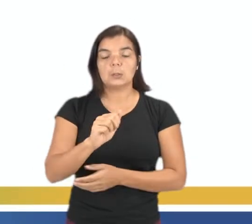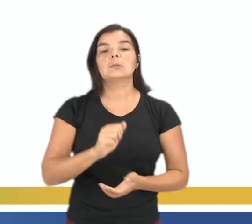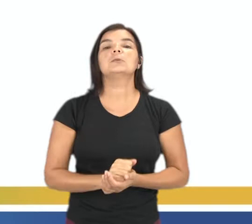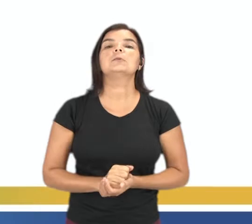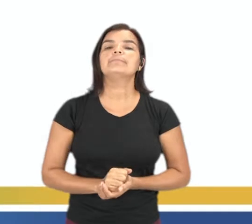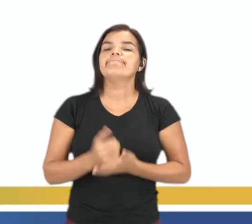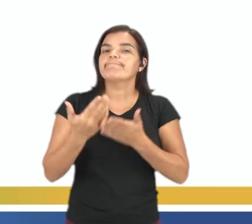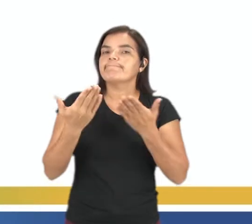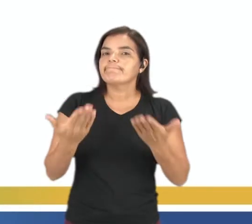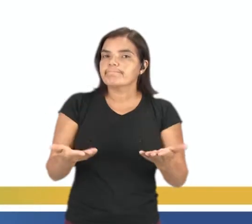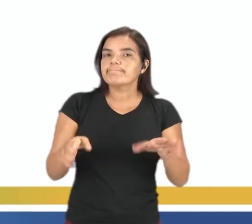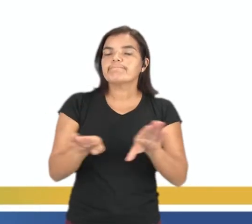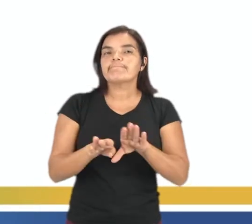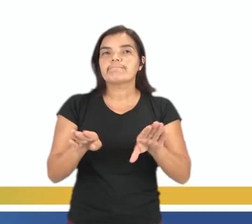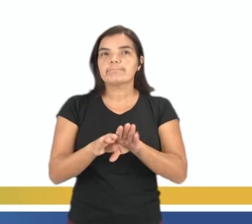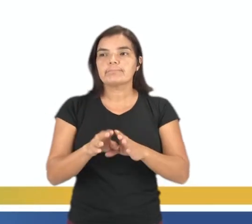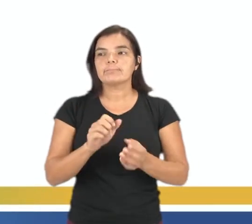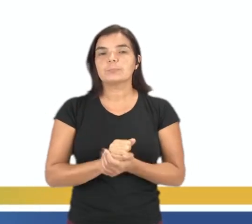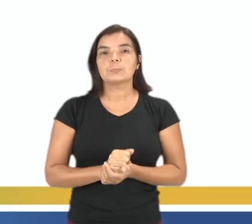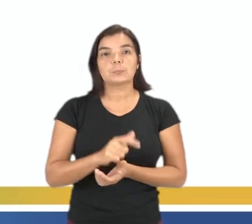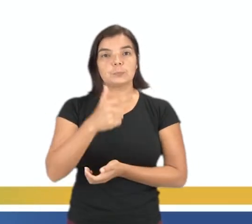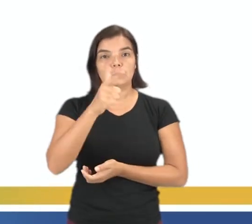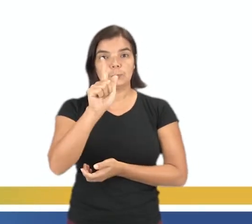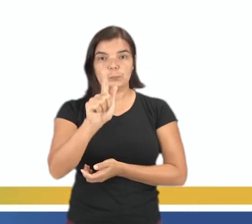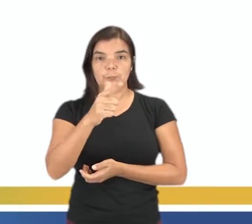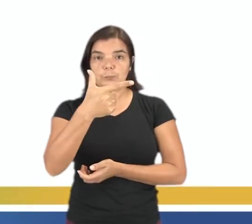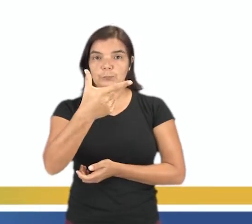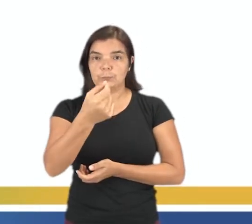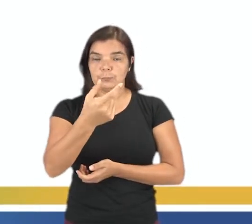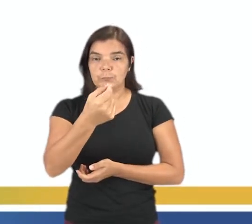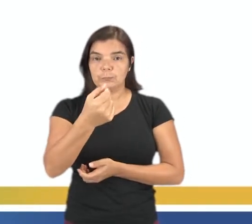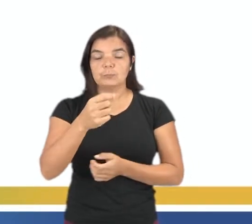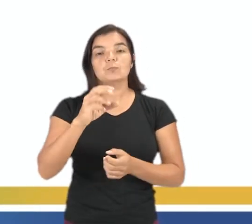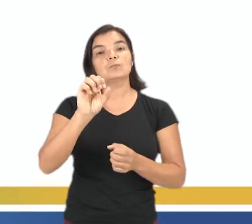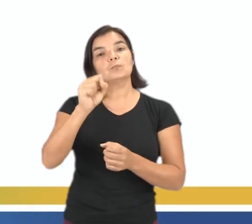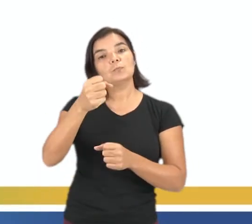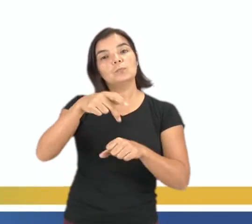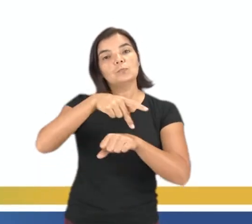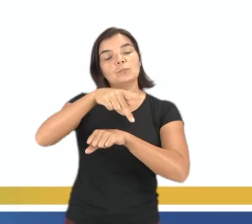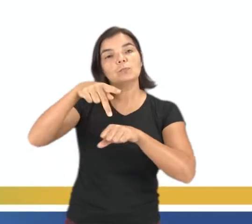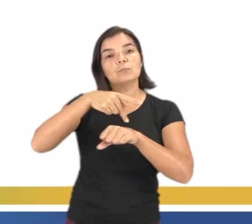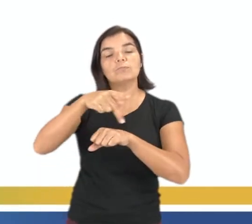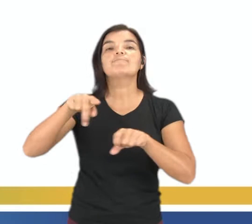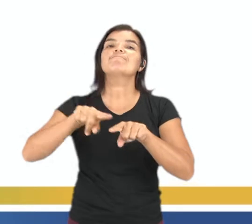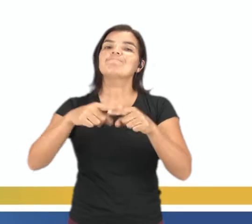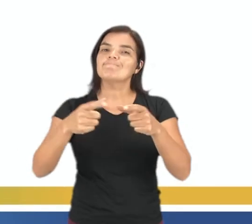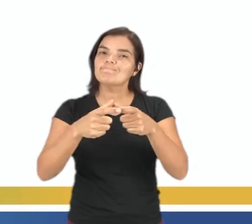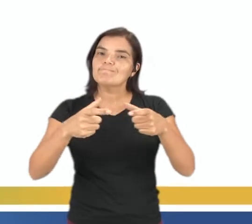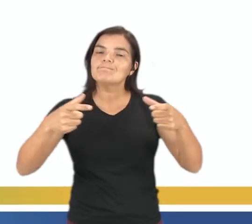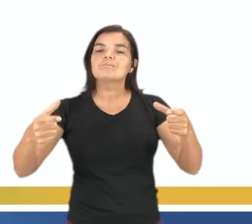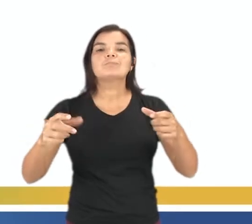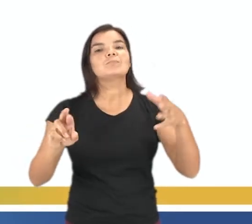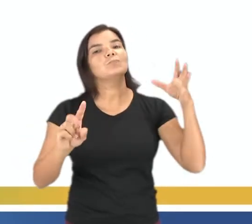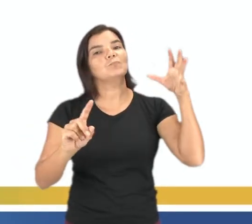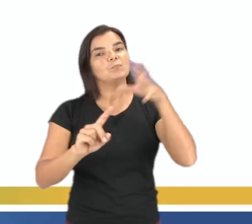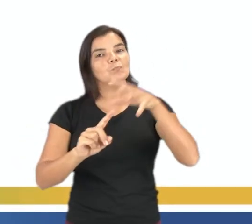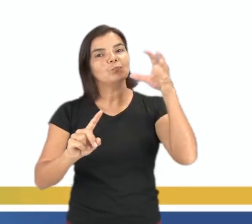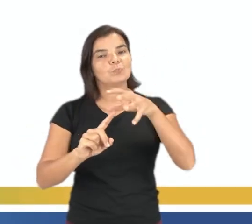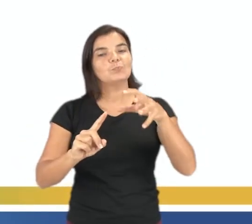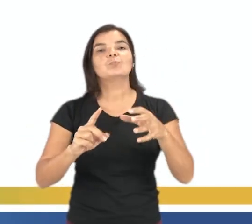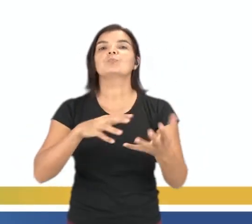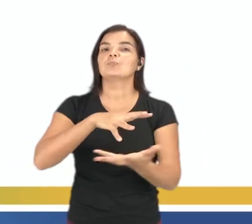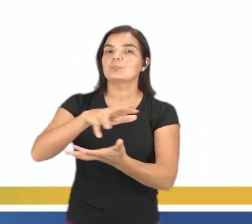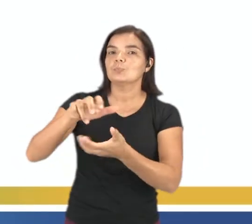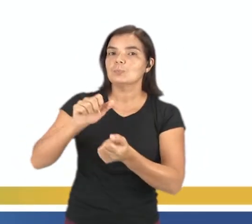Bom, fazem parte do G20 os 8 países mais ricos e influentes do mundo,